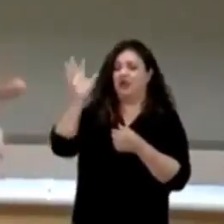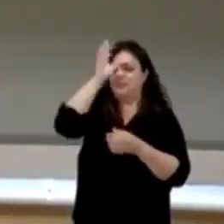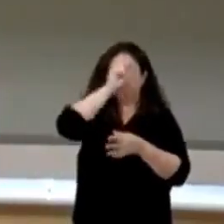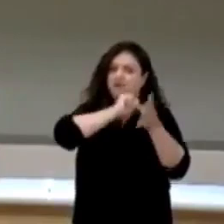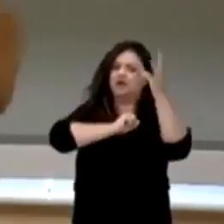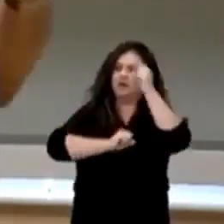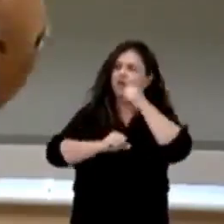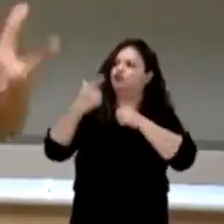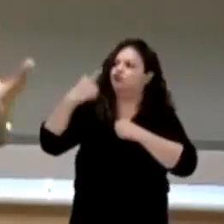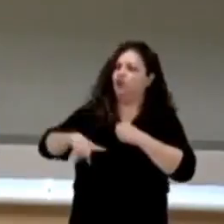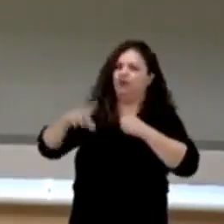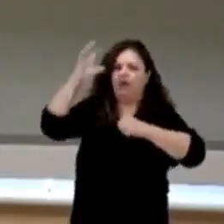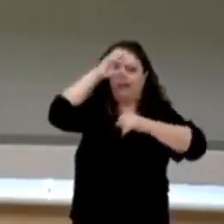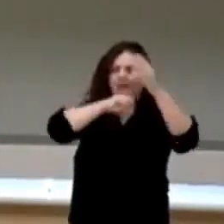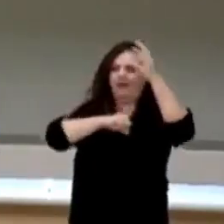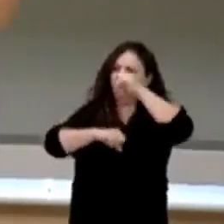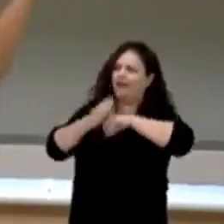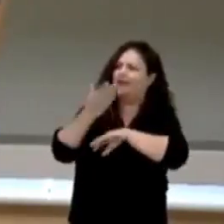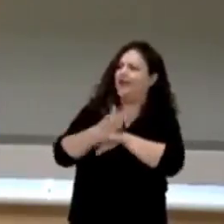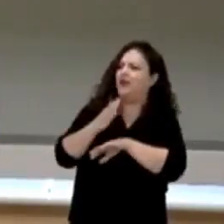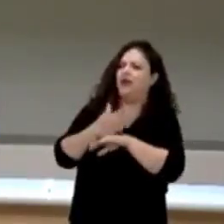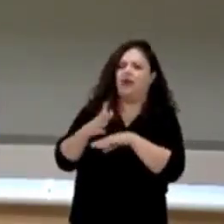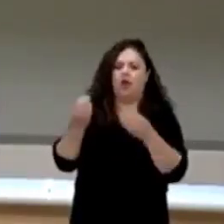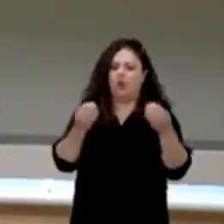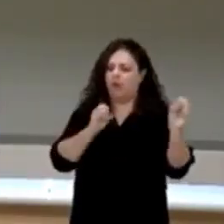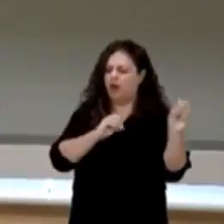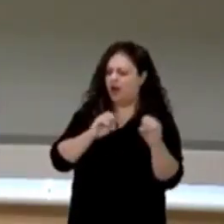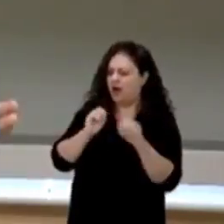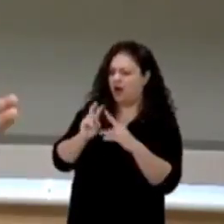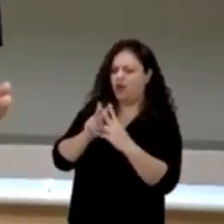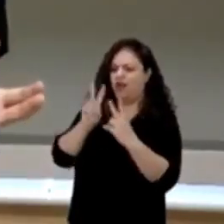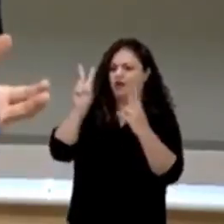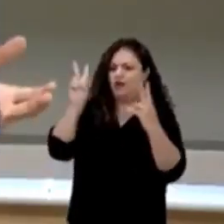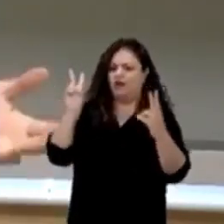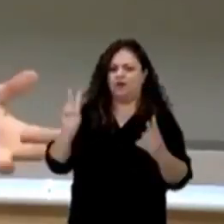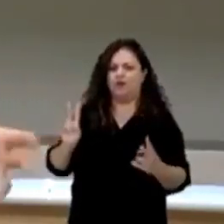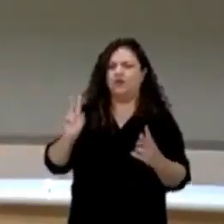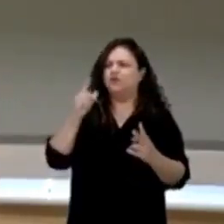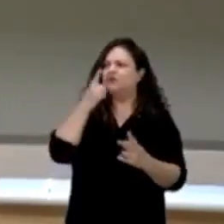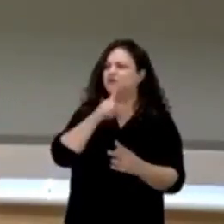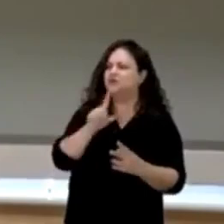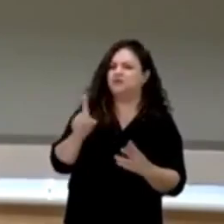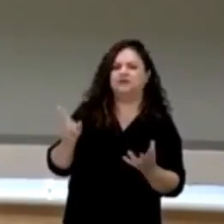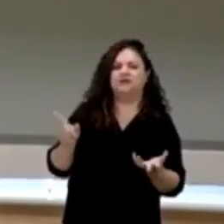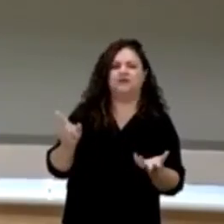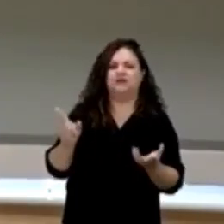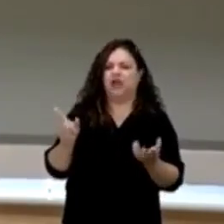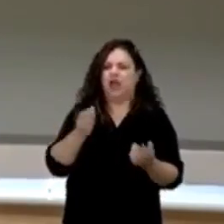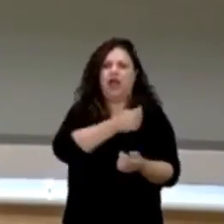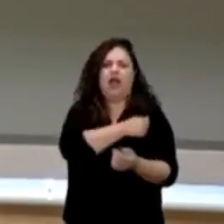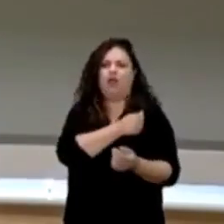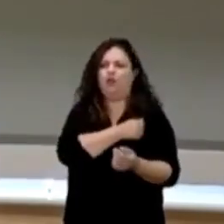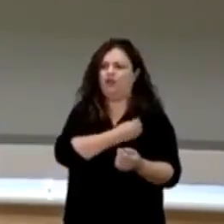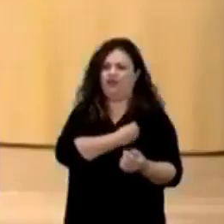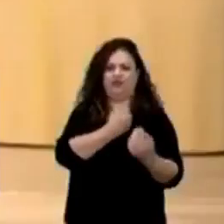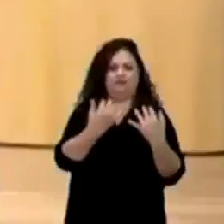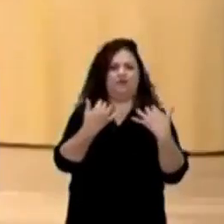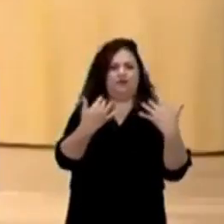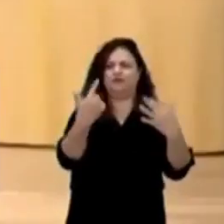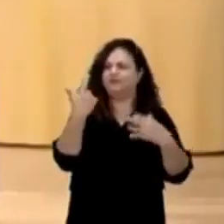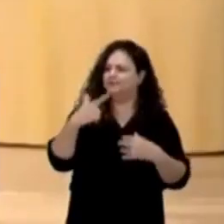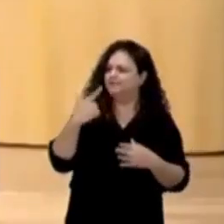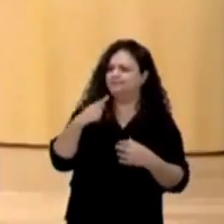eu sei, bom, eu consigo dar aula, mas como que eu vou dar a aula agora sem os alunos presencialmente? Uhum. O que eu